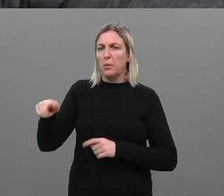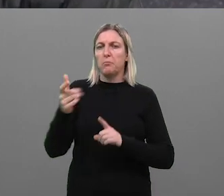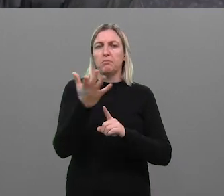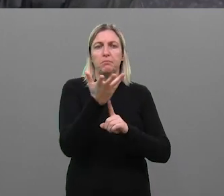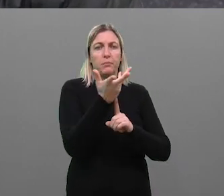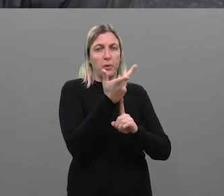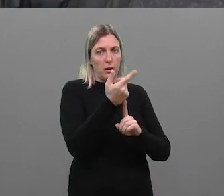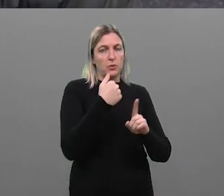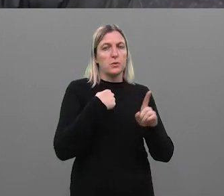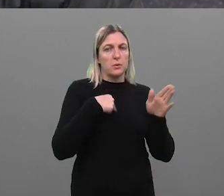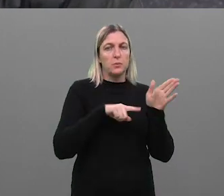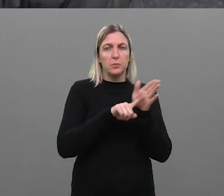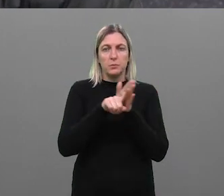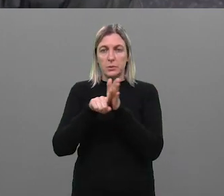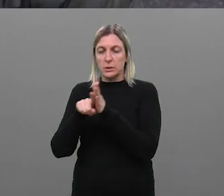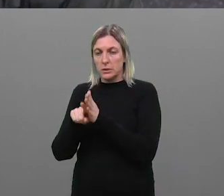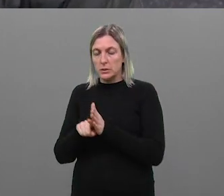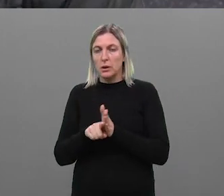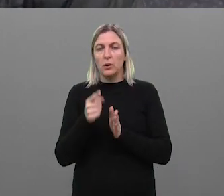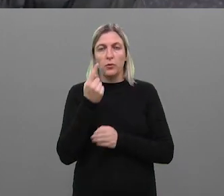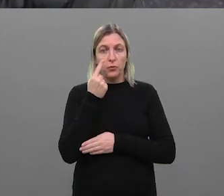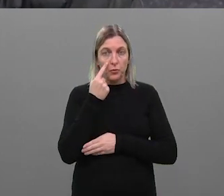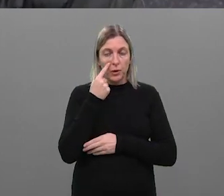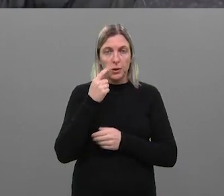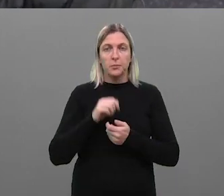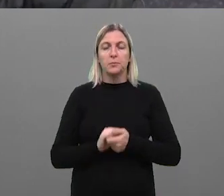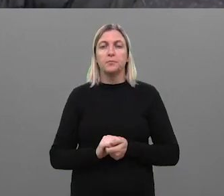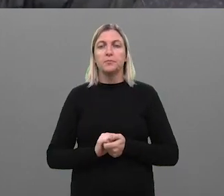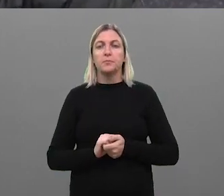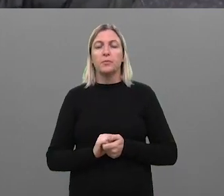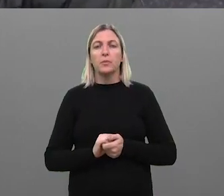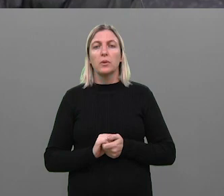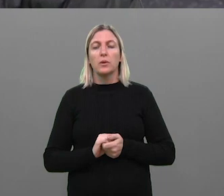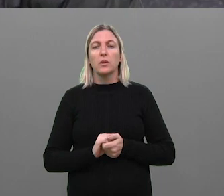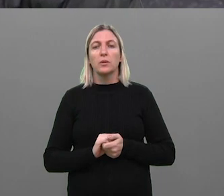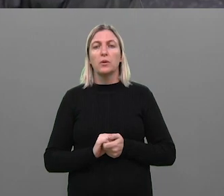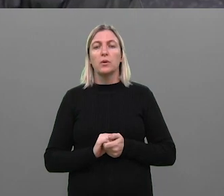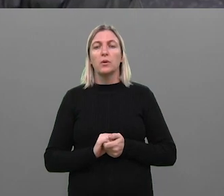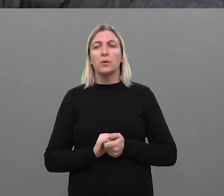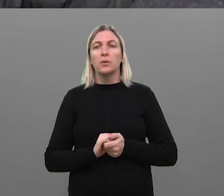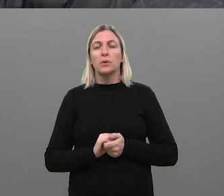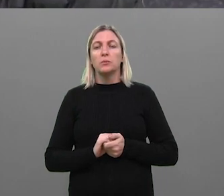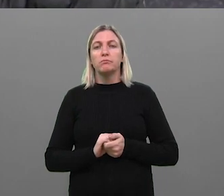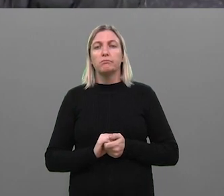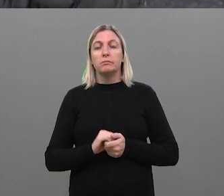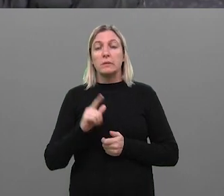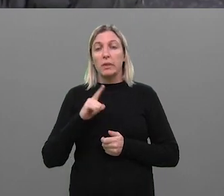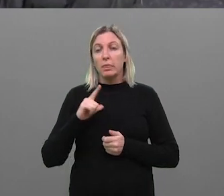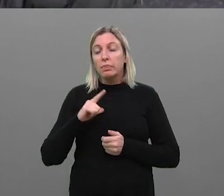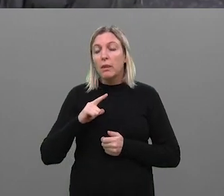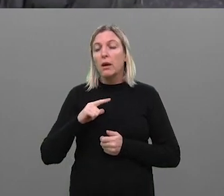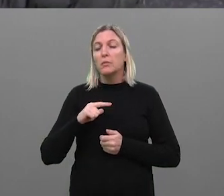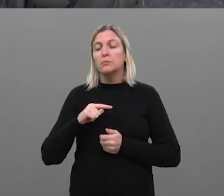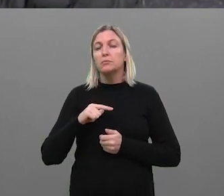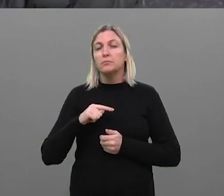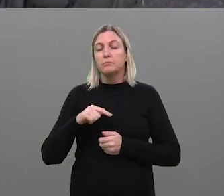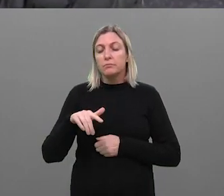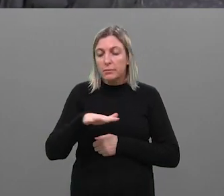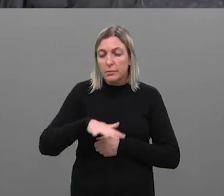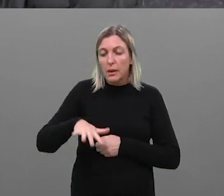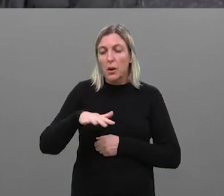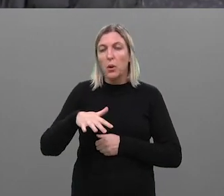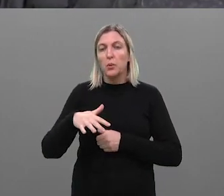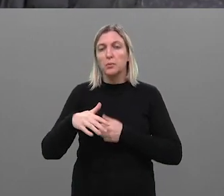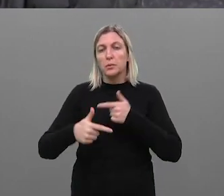artistas que eu pesquiso Ah todos aqueles que TM uma um um uma carreira mais longeva nenhum